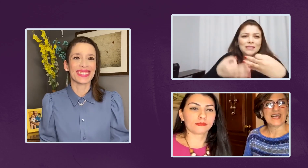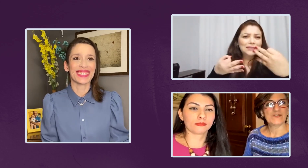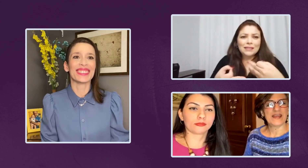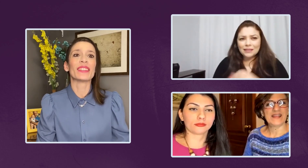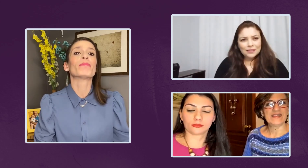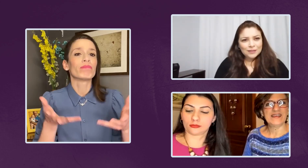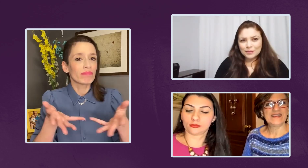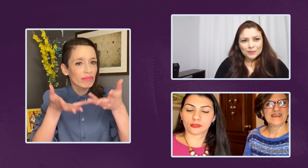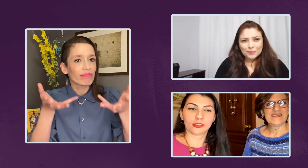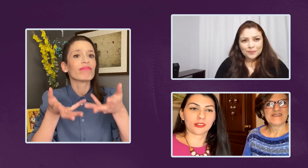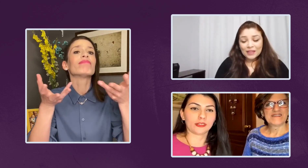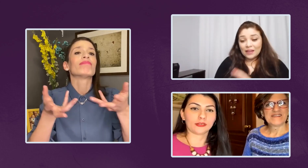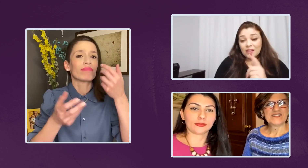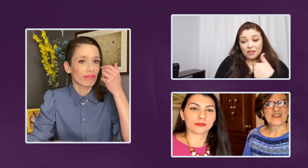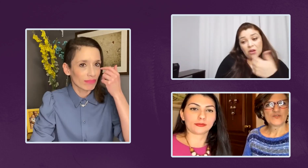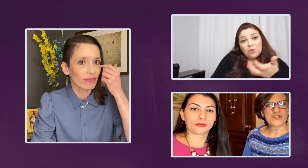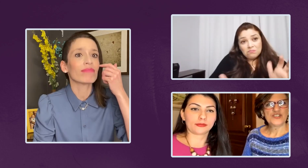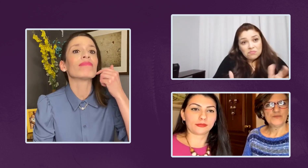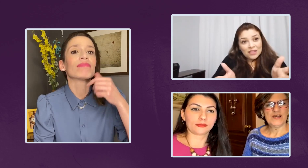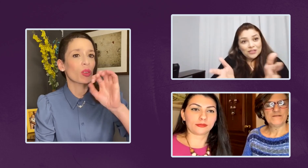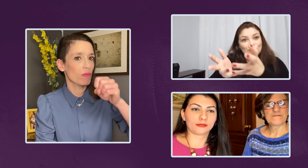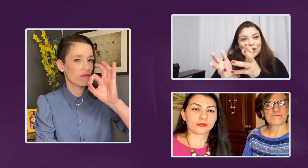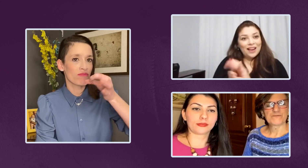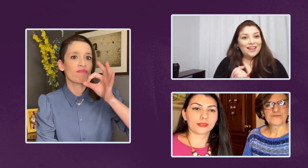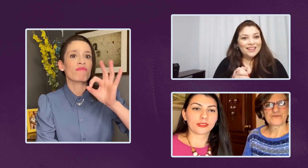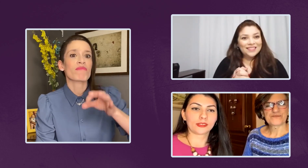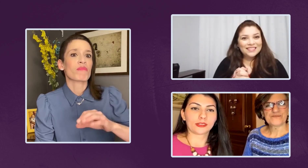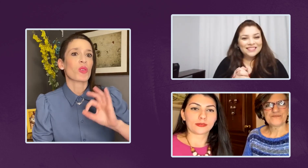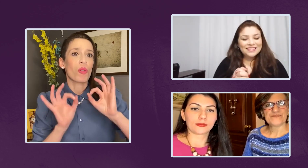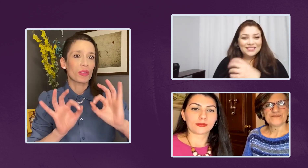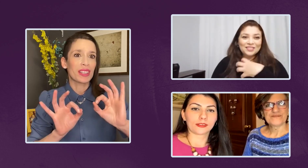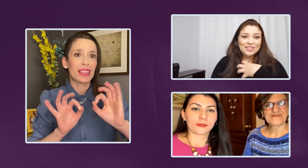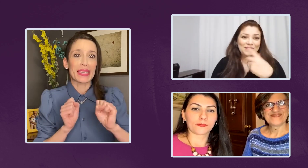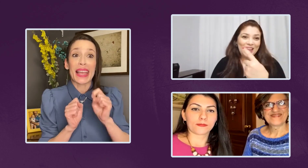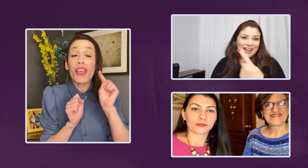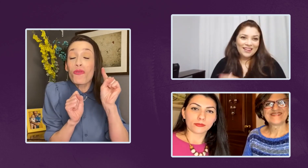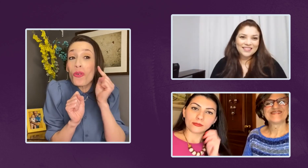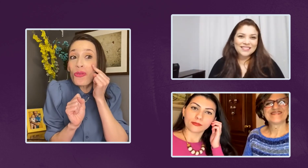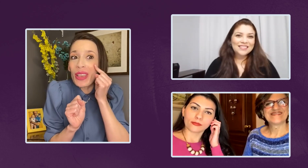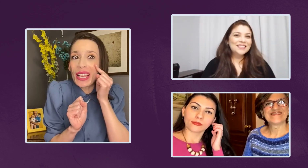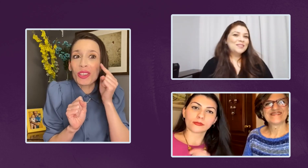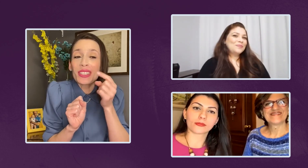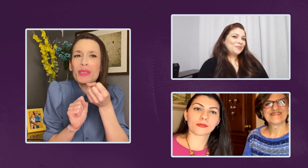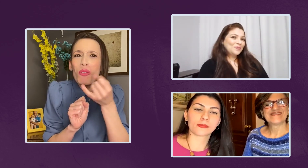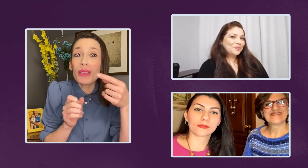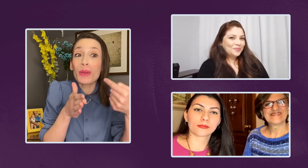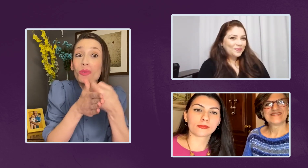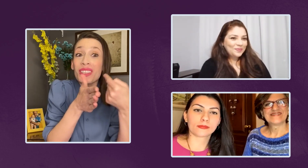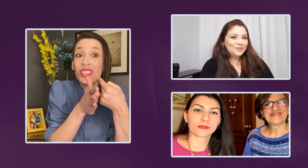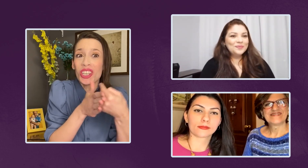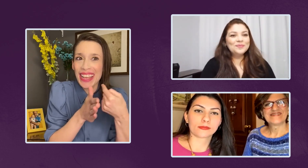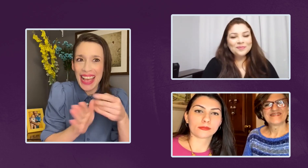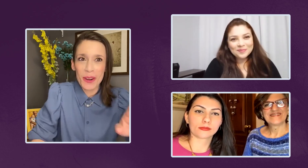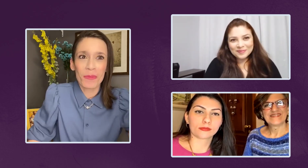esse lado dela, né? Ajudou a estimular. Com certeza. Eu vou ver, nós temos algumas